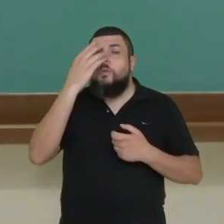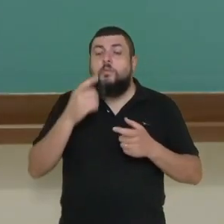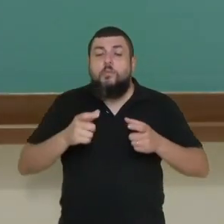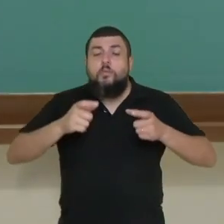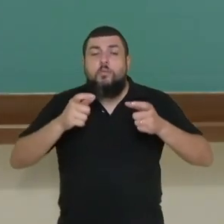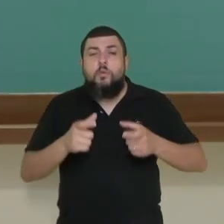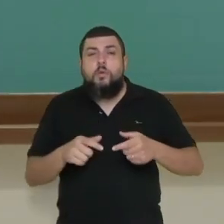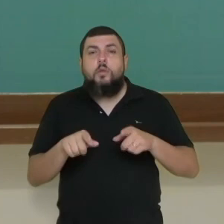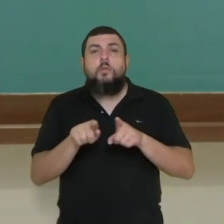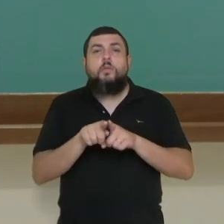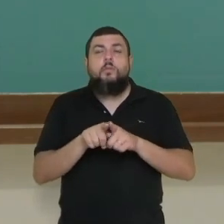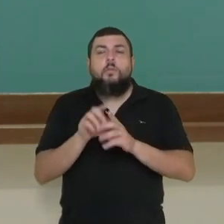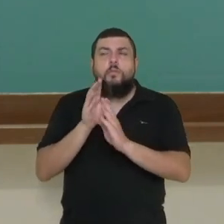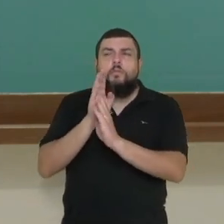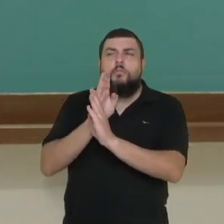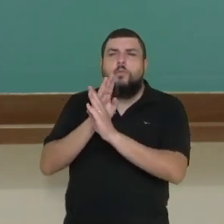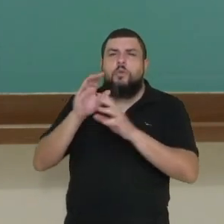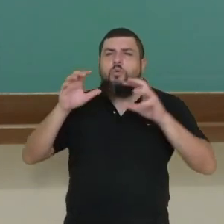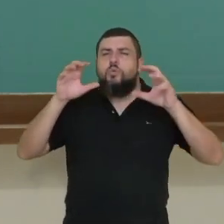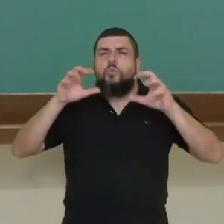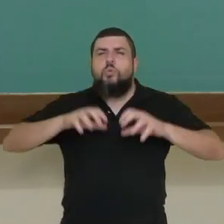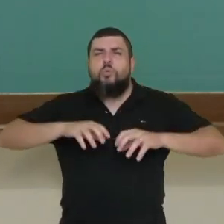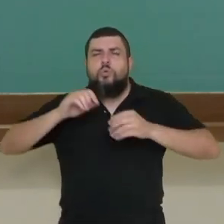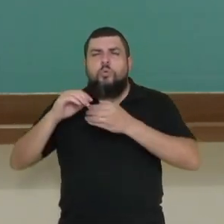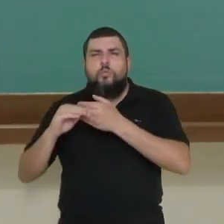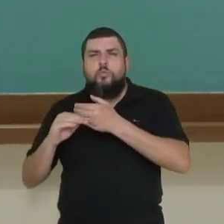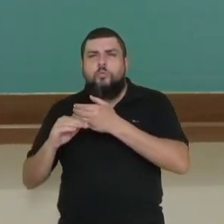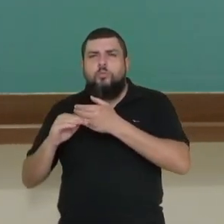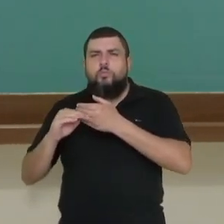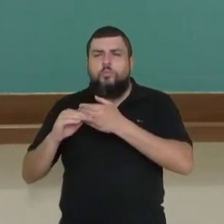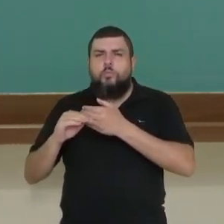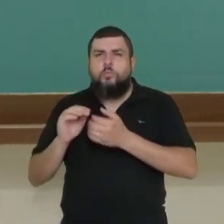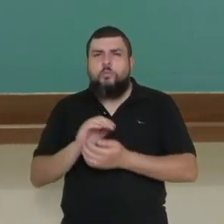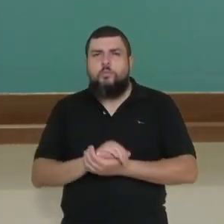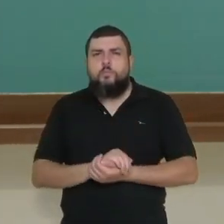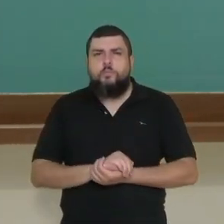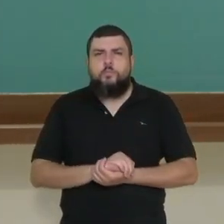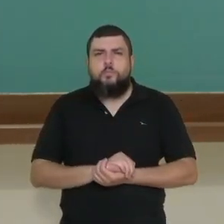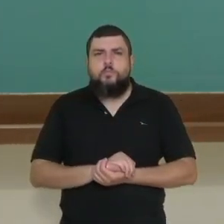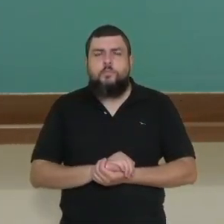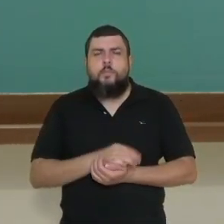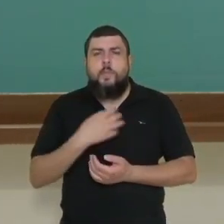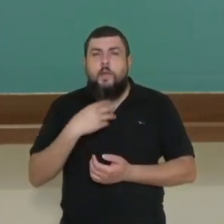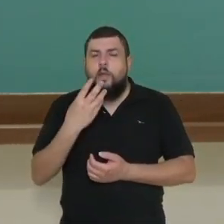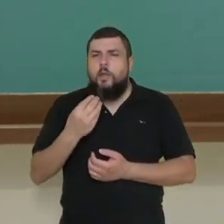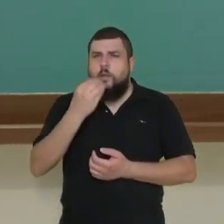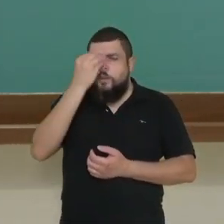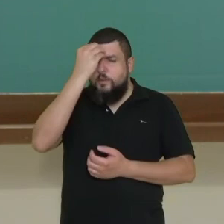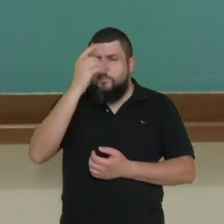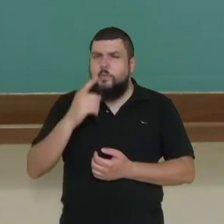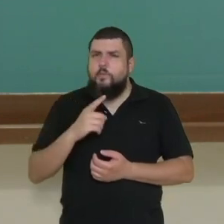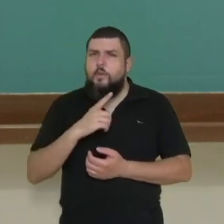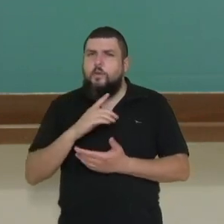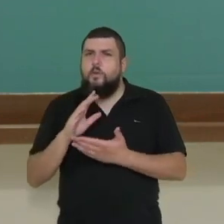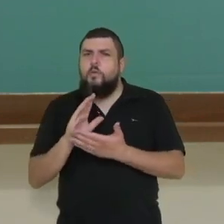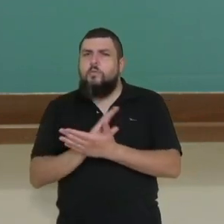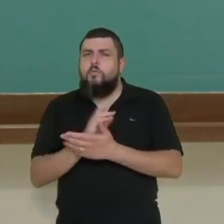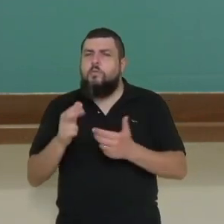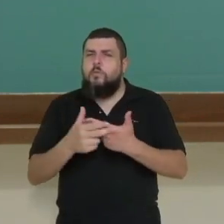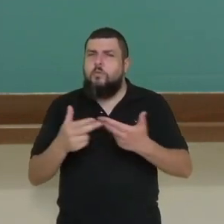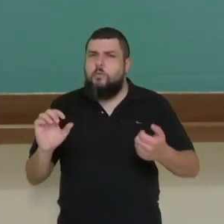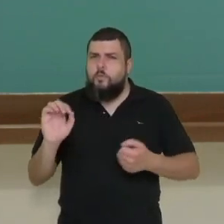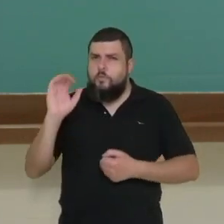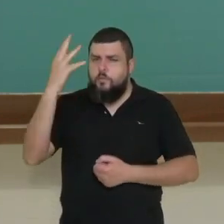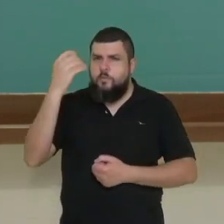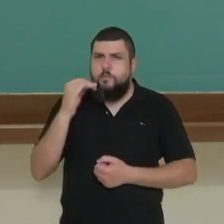nos índices de chuva dessa região, você vai também ter uma média. Lembre que tem algumas variáveis que pode acontecer nesse caso.